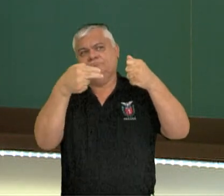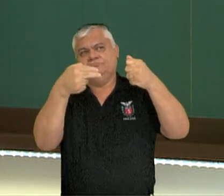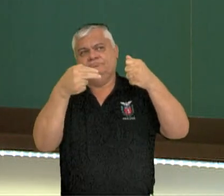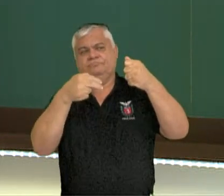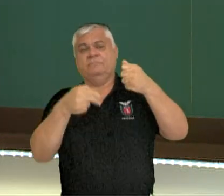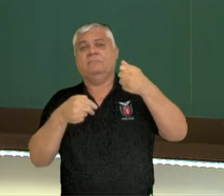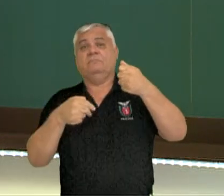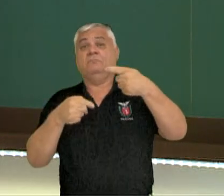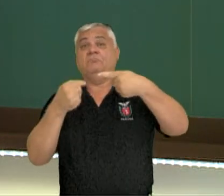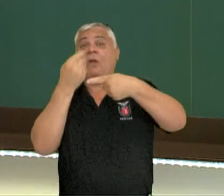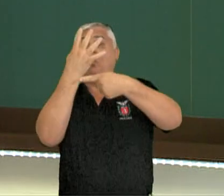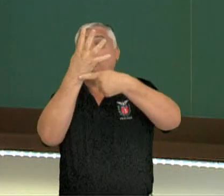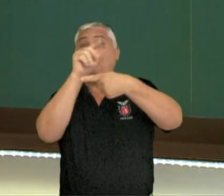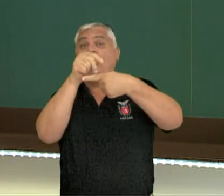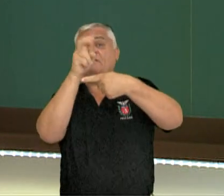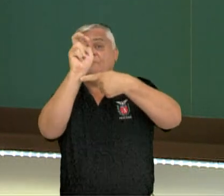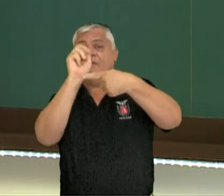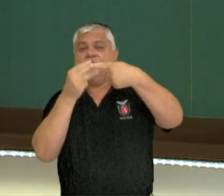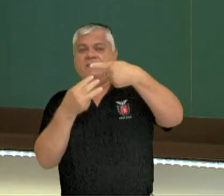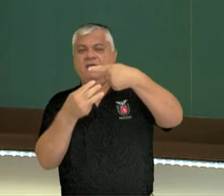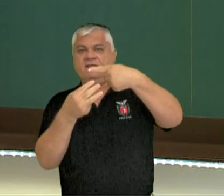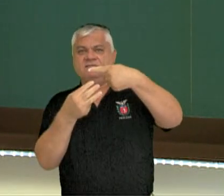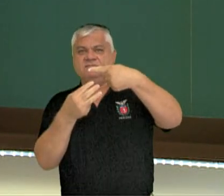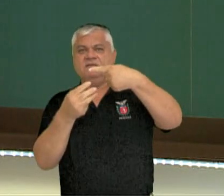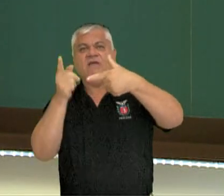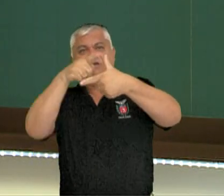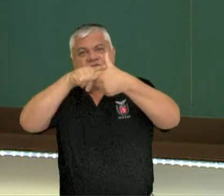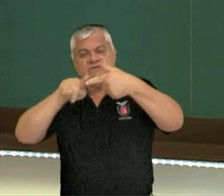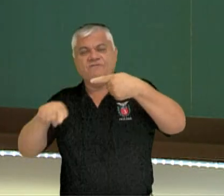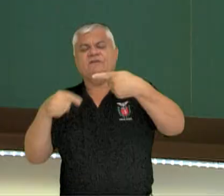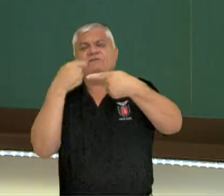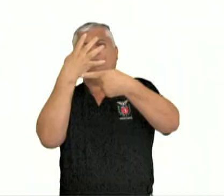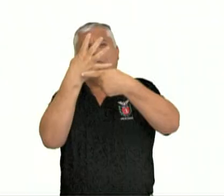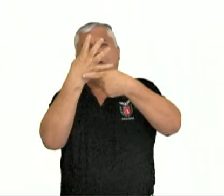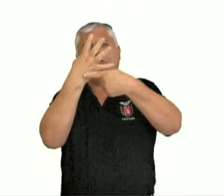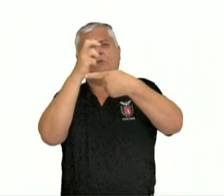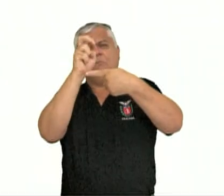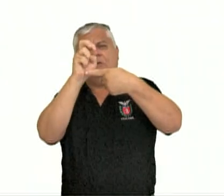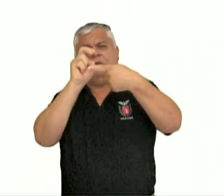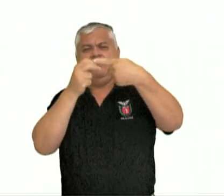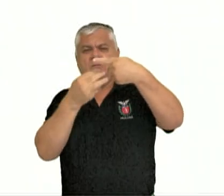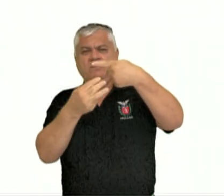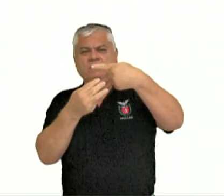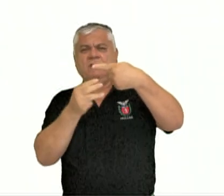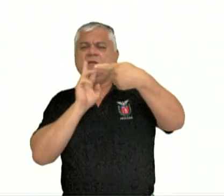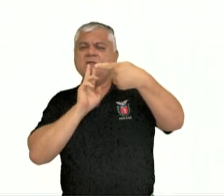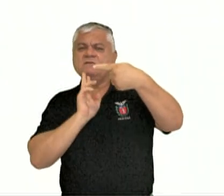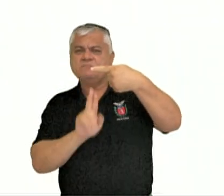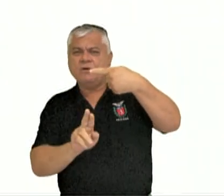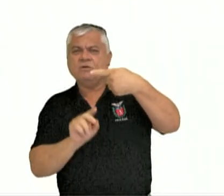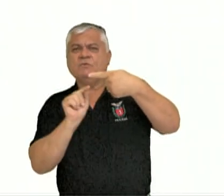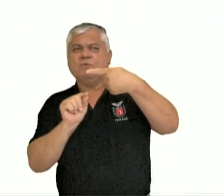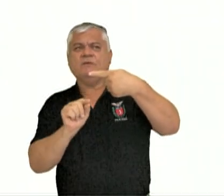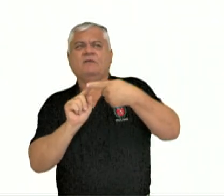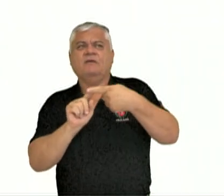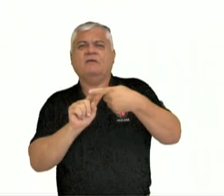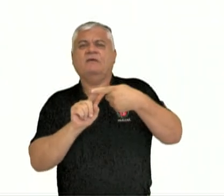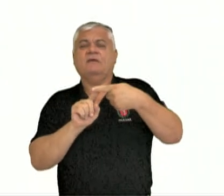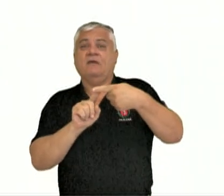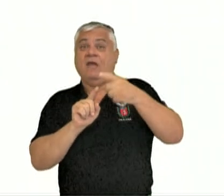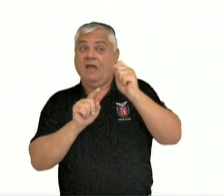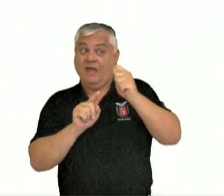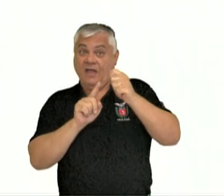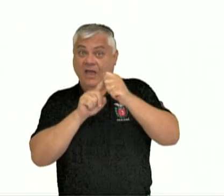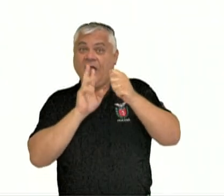é 4,5 e o raio é 3. Dividindo 4,5 por 3, eu tenho que esse ângulo alfa mede, aliás, o